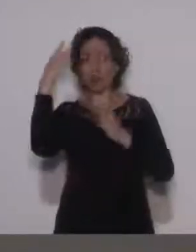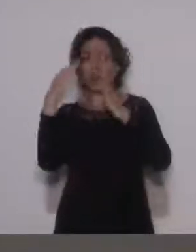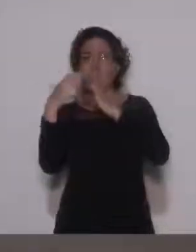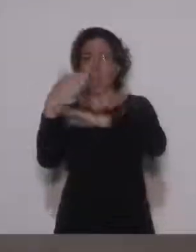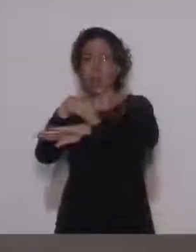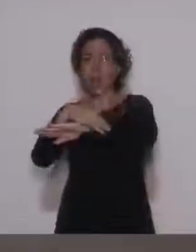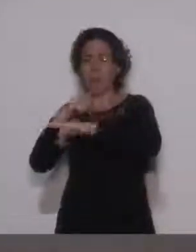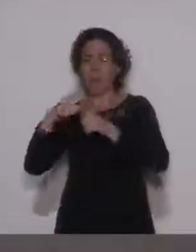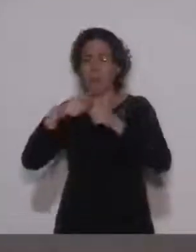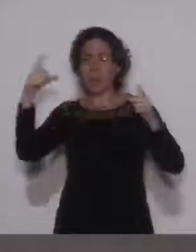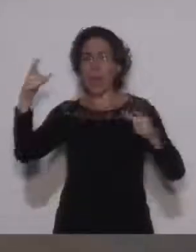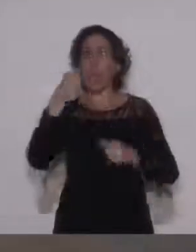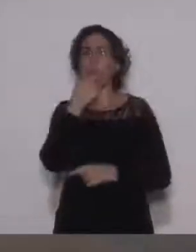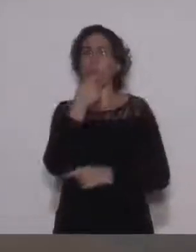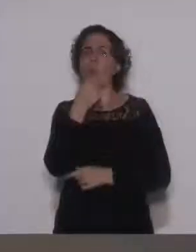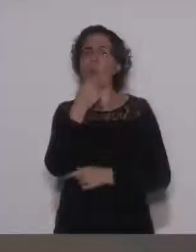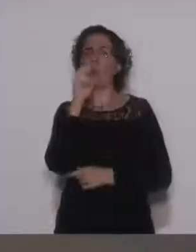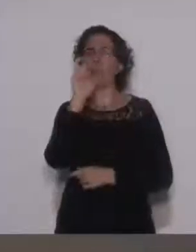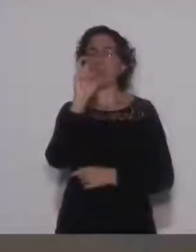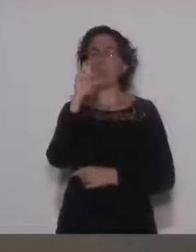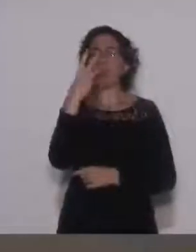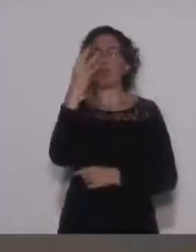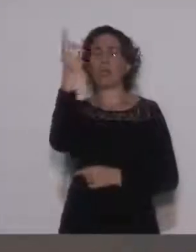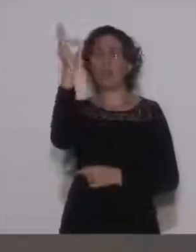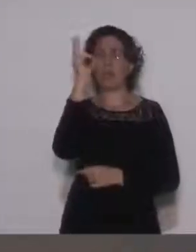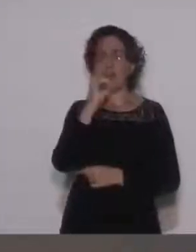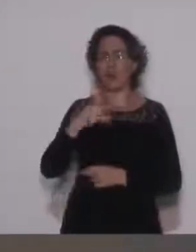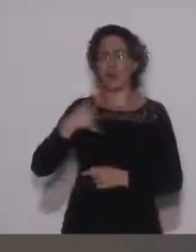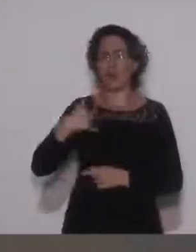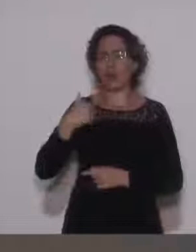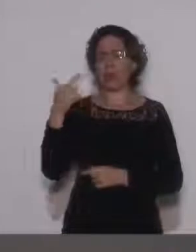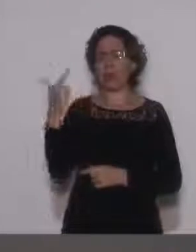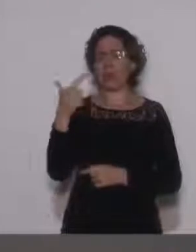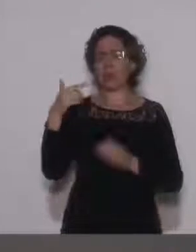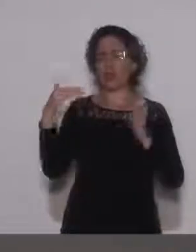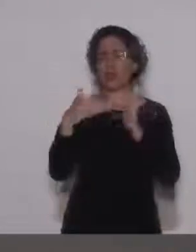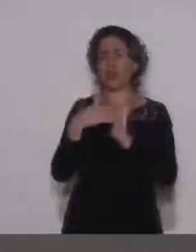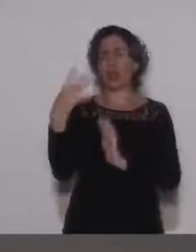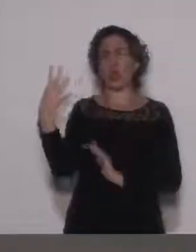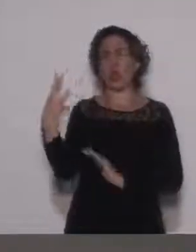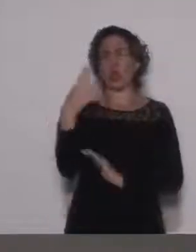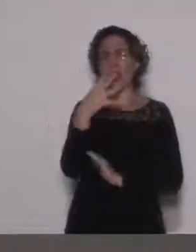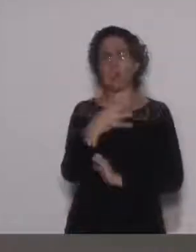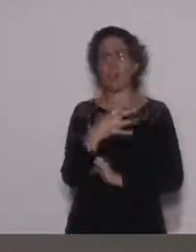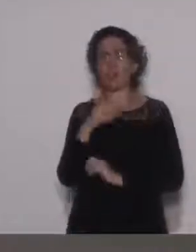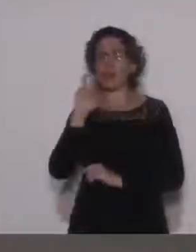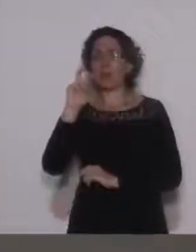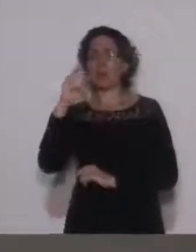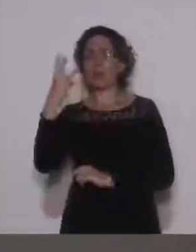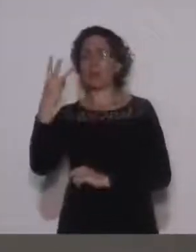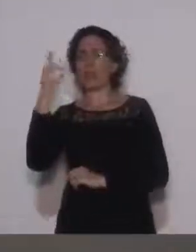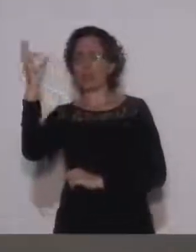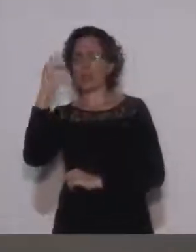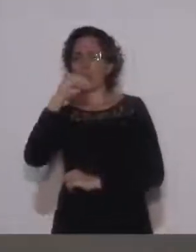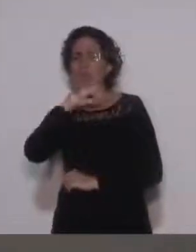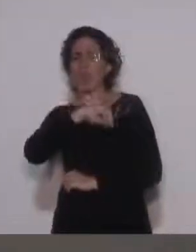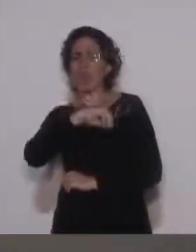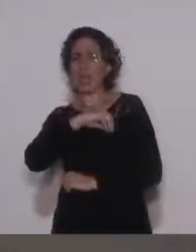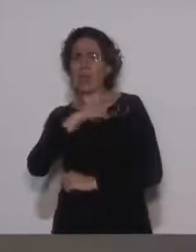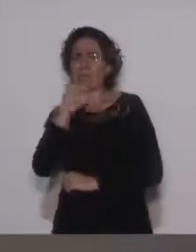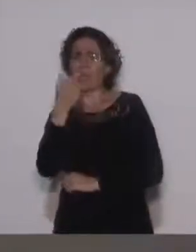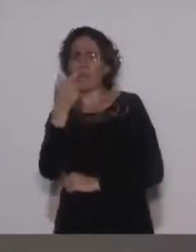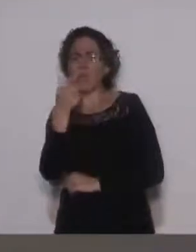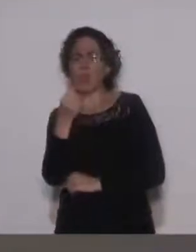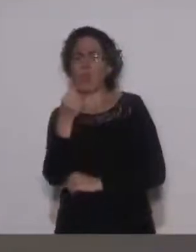são homens. 53% de 22 a 44 anos. 53% ganham de 20 a 80 reais